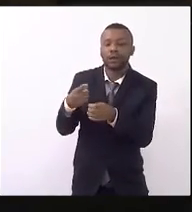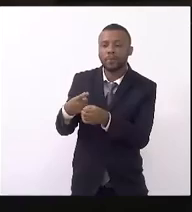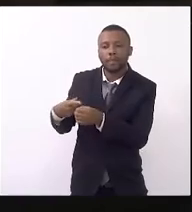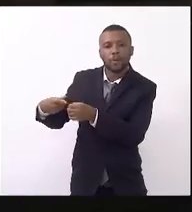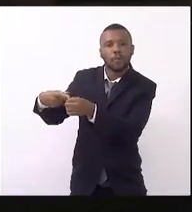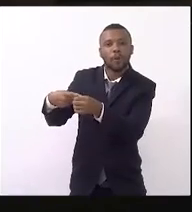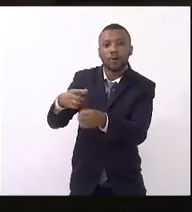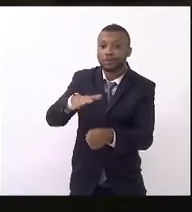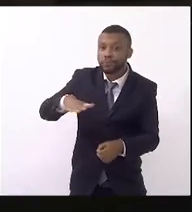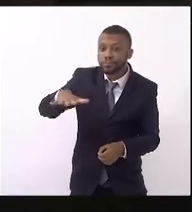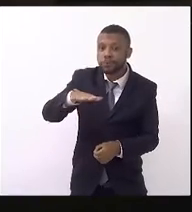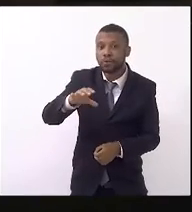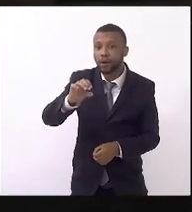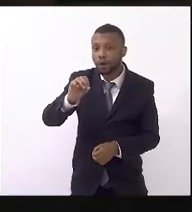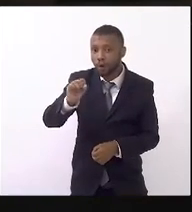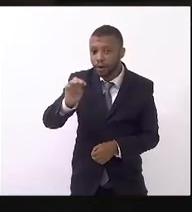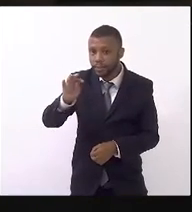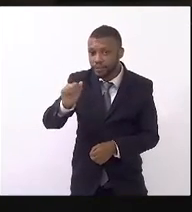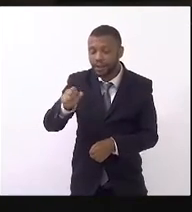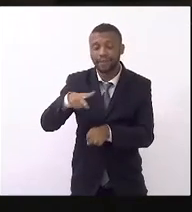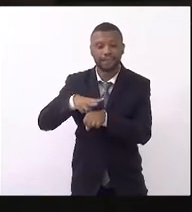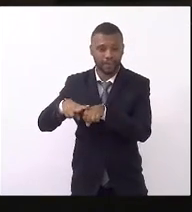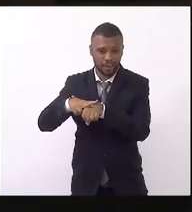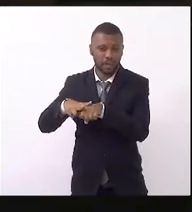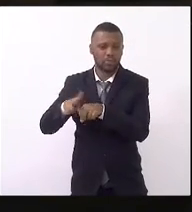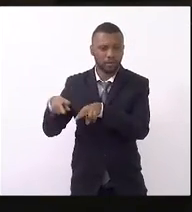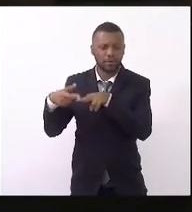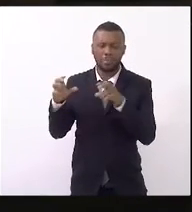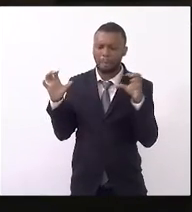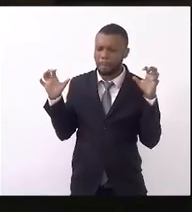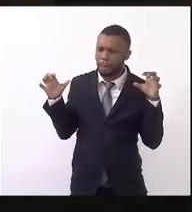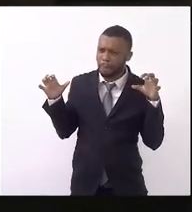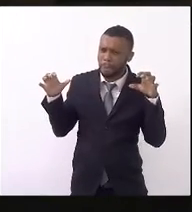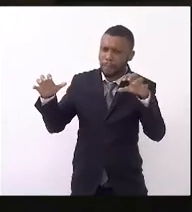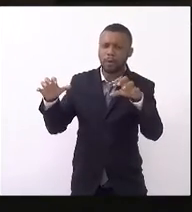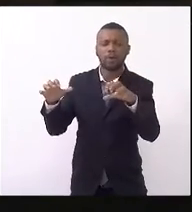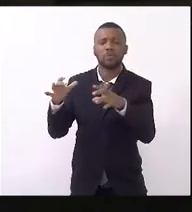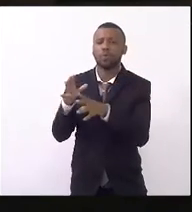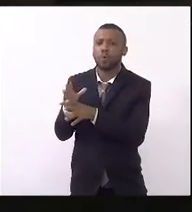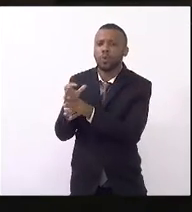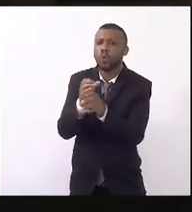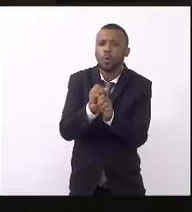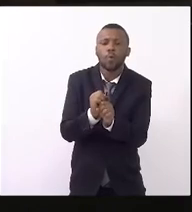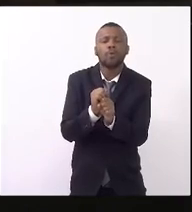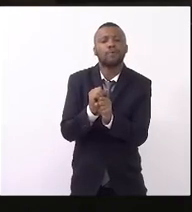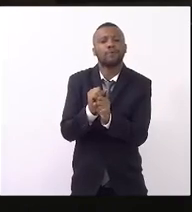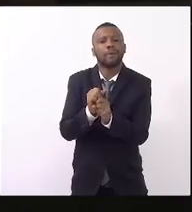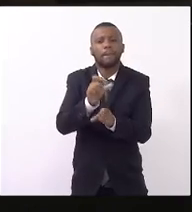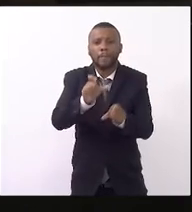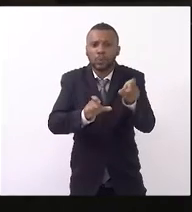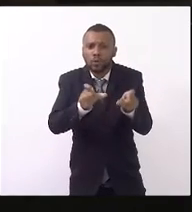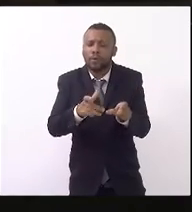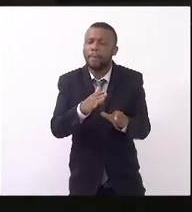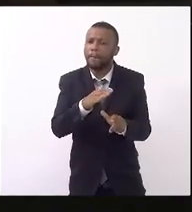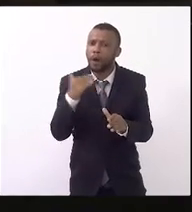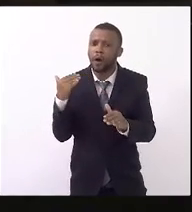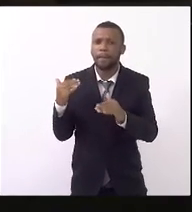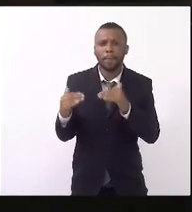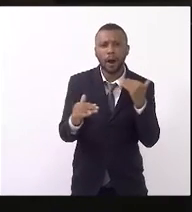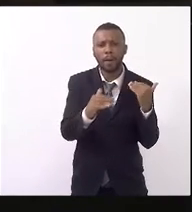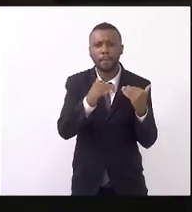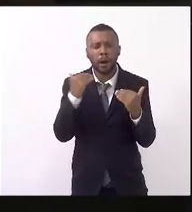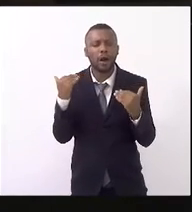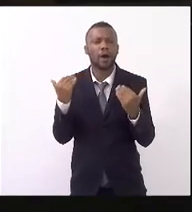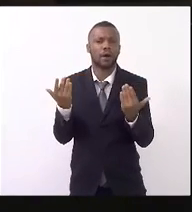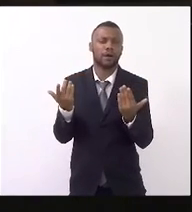da Costa Verde com as fortes chuvas, registrando perda de vidas, registrando